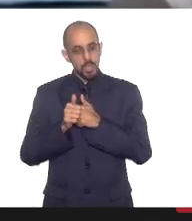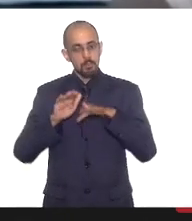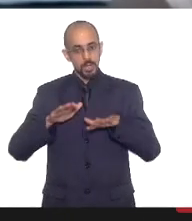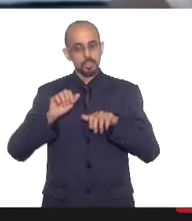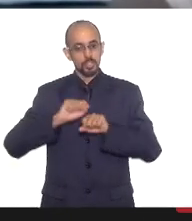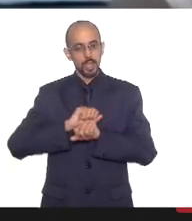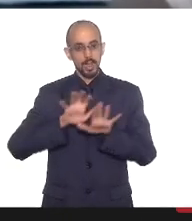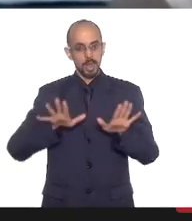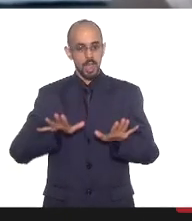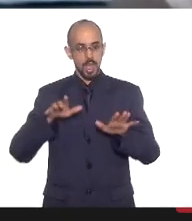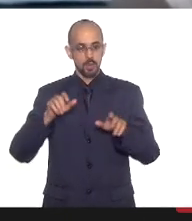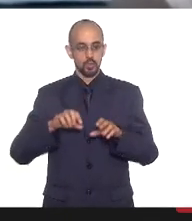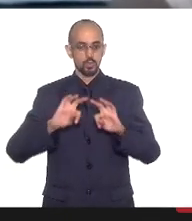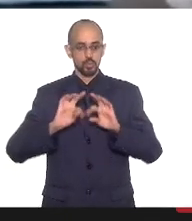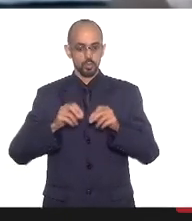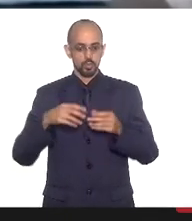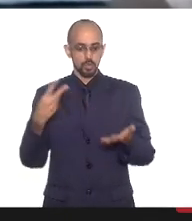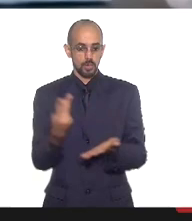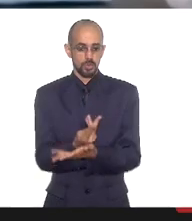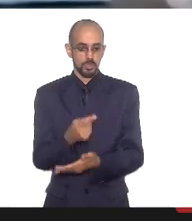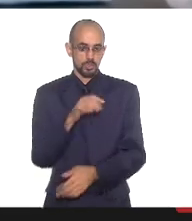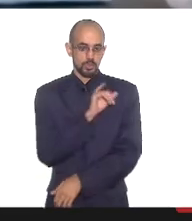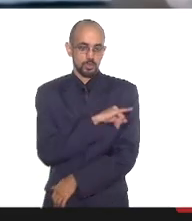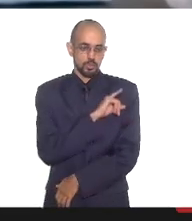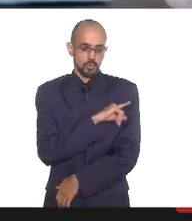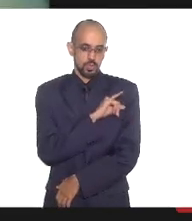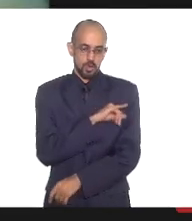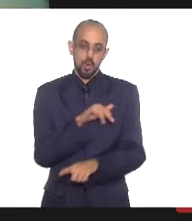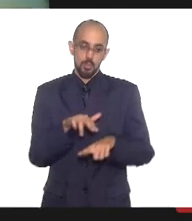gente está circulando hoje no estado do Rio de Janeiro por conta disso